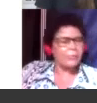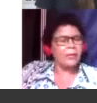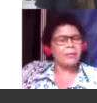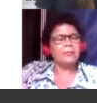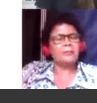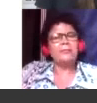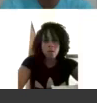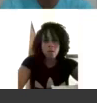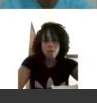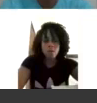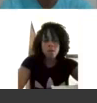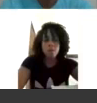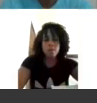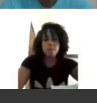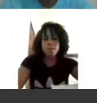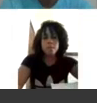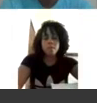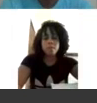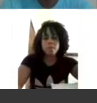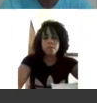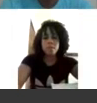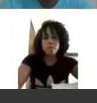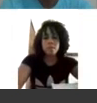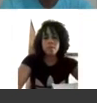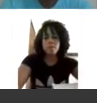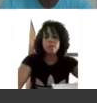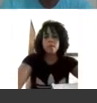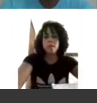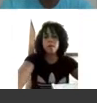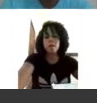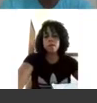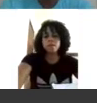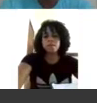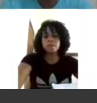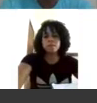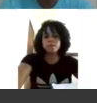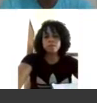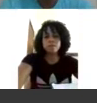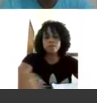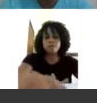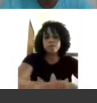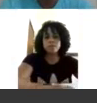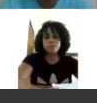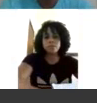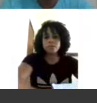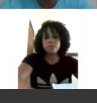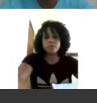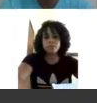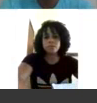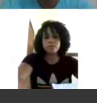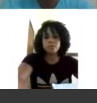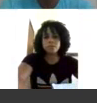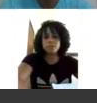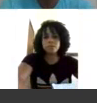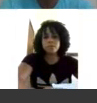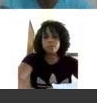espaços aí virtuais, saudar aos colegas que estão aqui nessa sala e saudar também as pessoas que